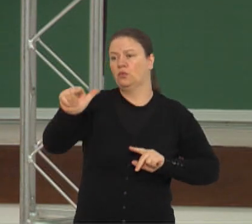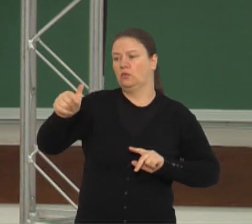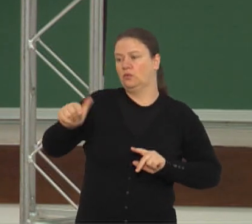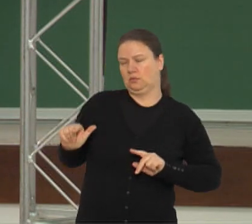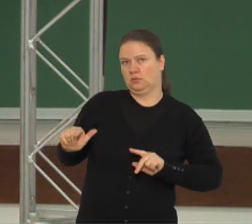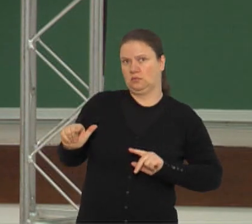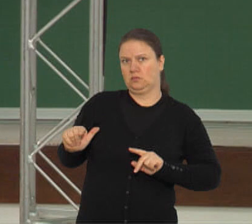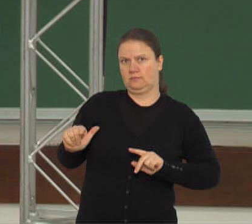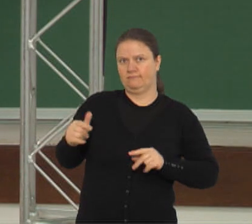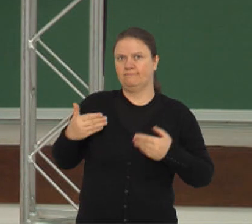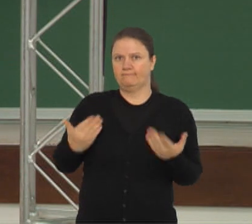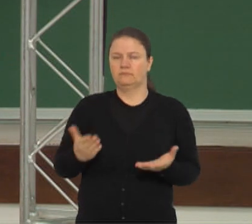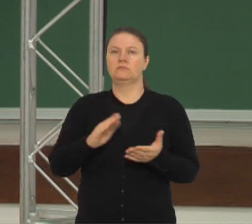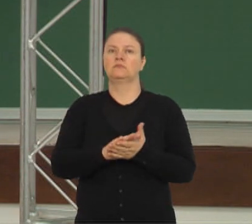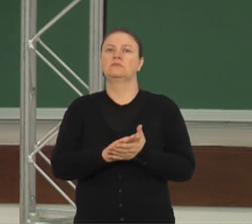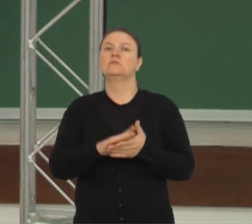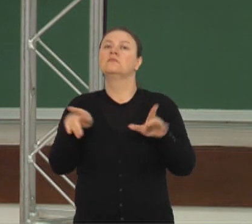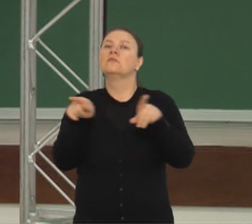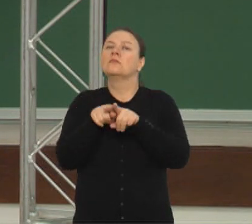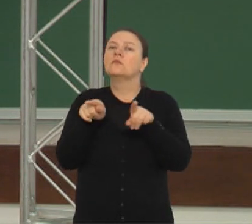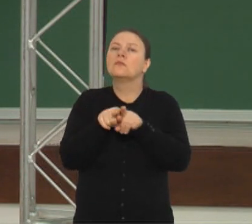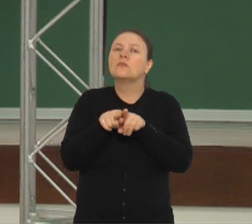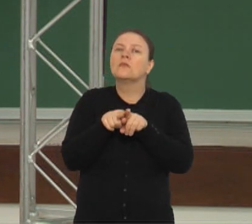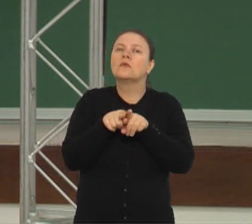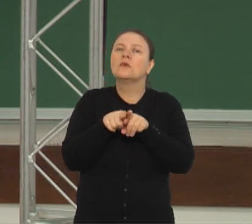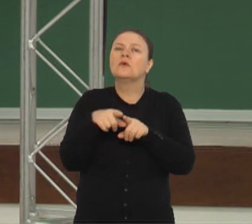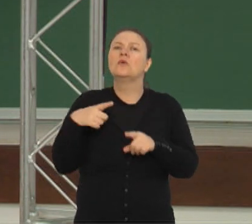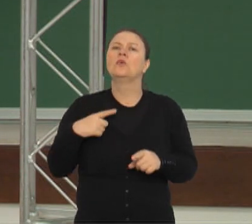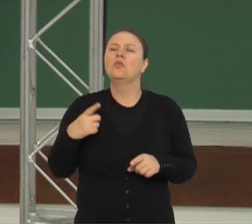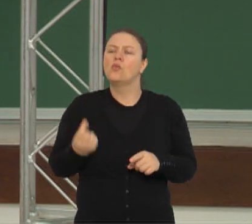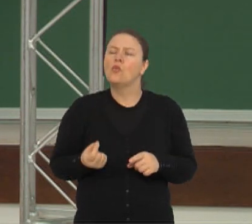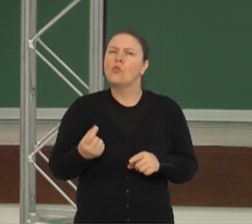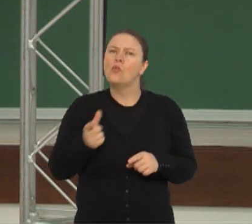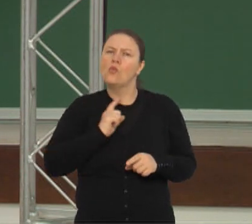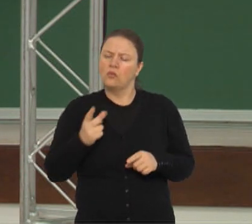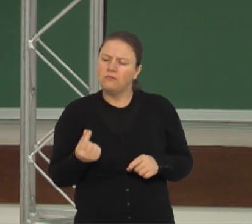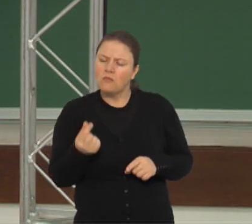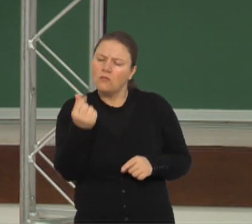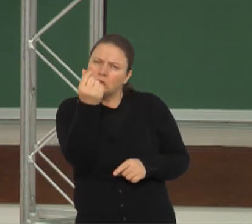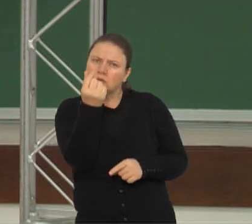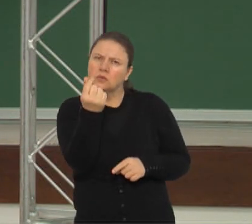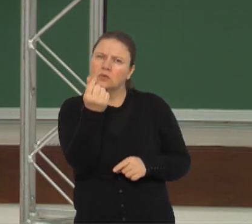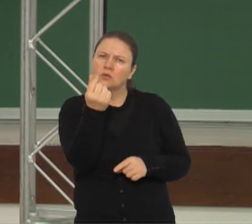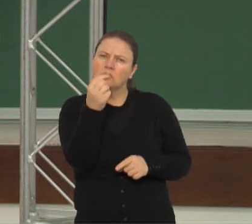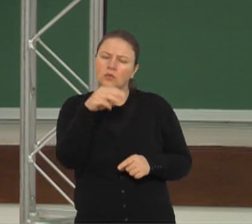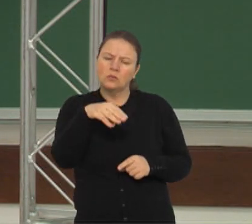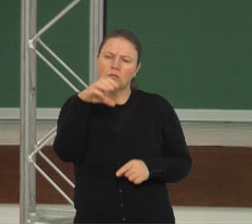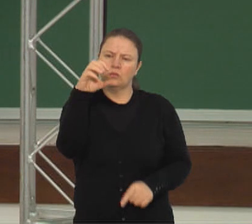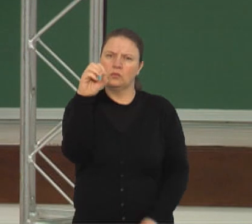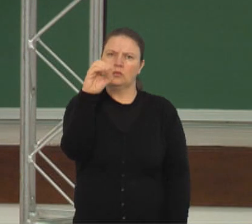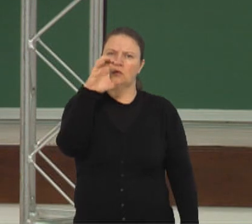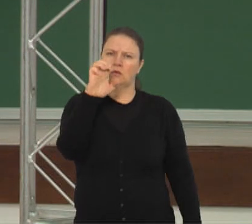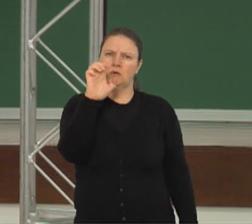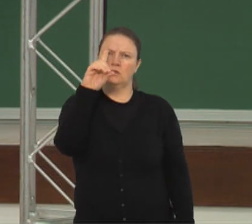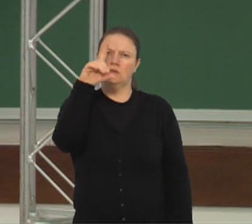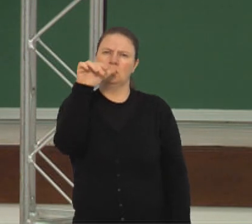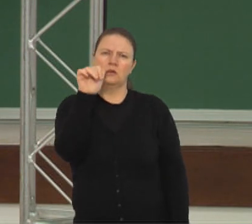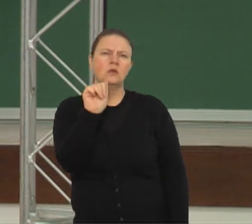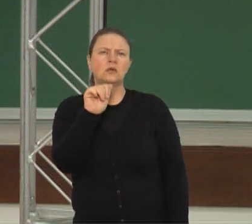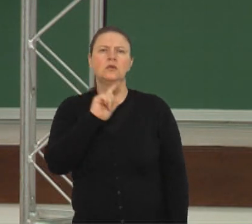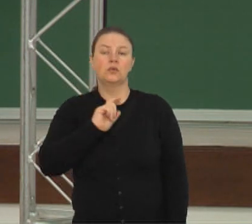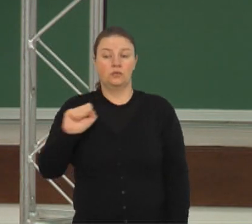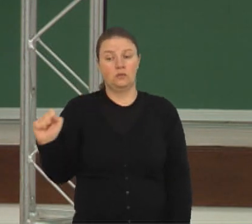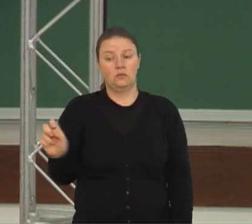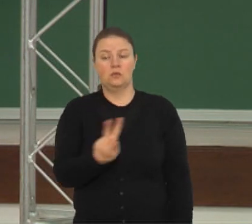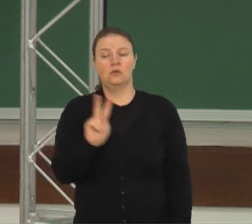a moeda cria-se um valor abstrato sobre as coisas. E aí a valorização é